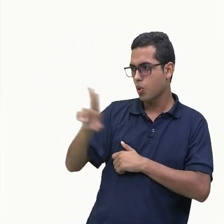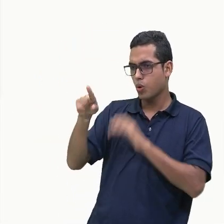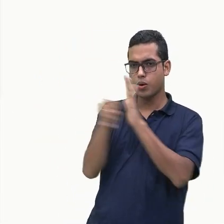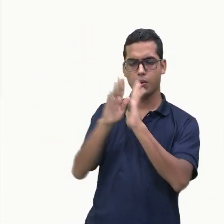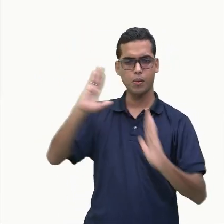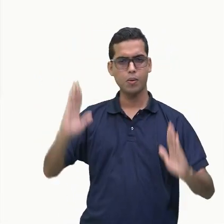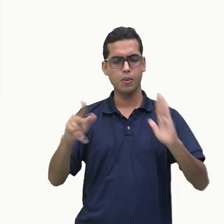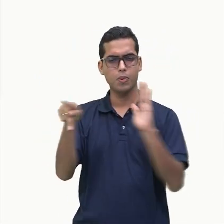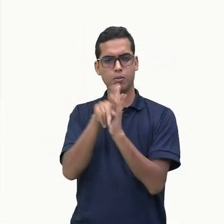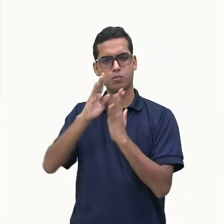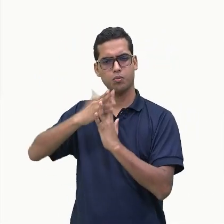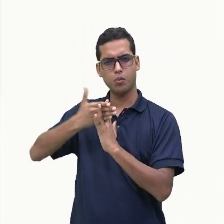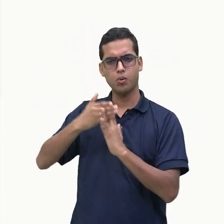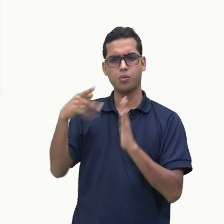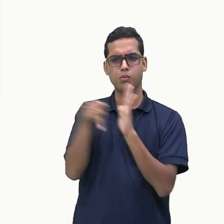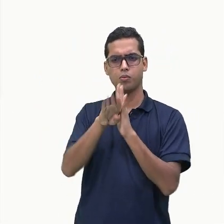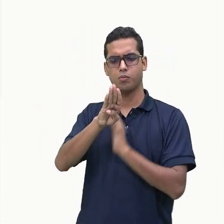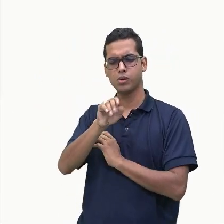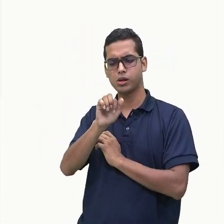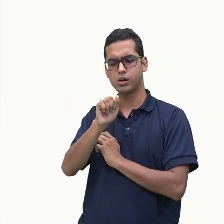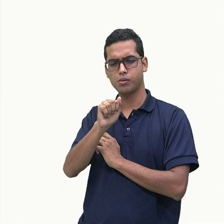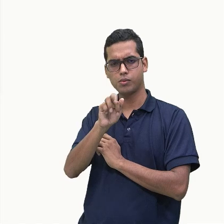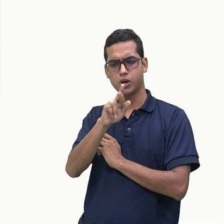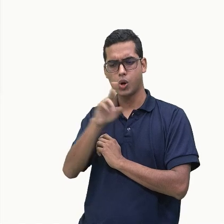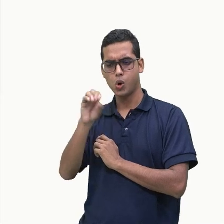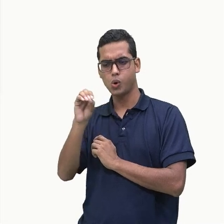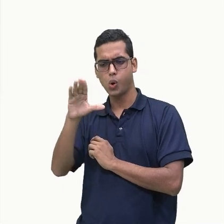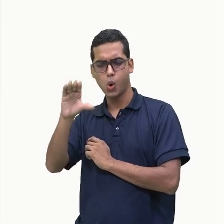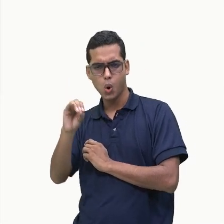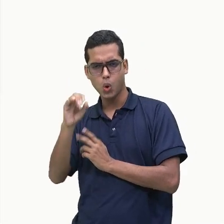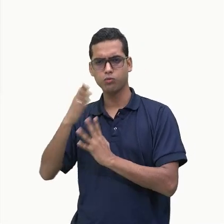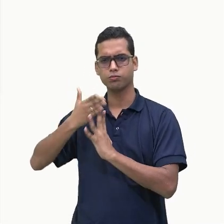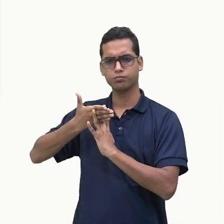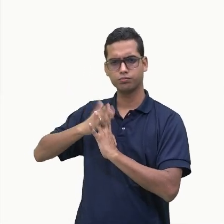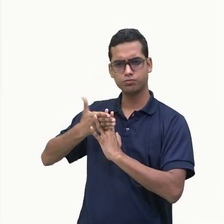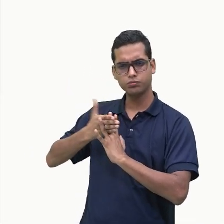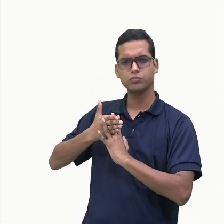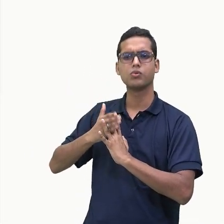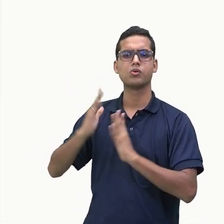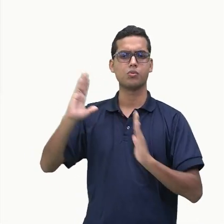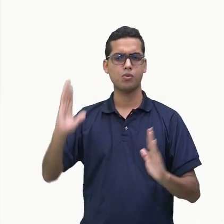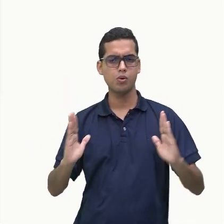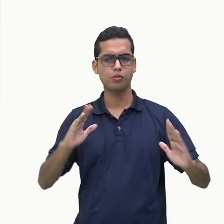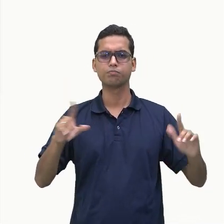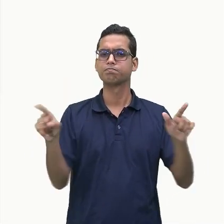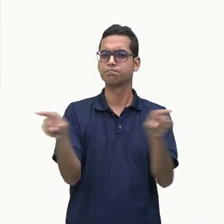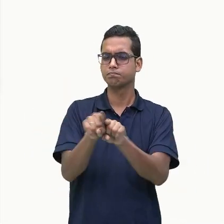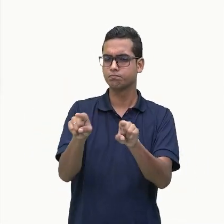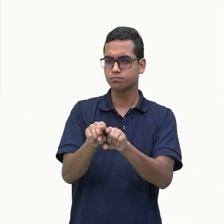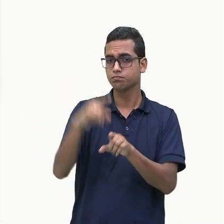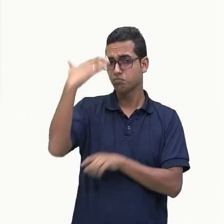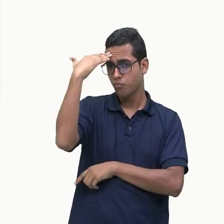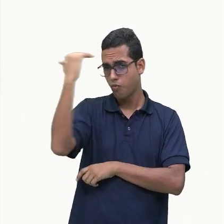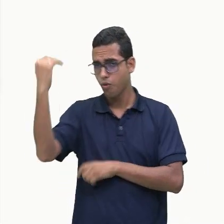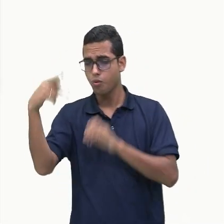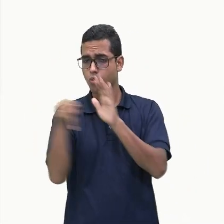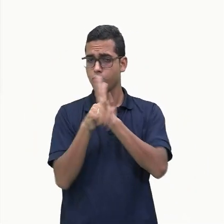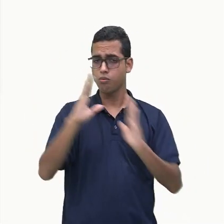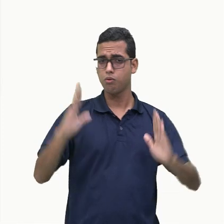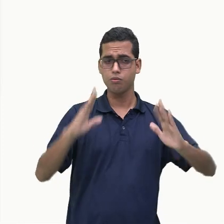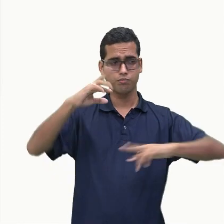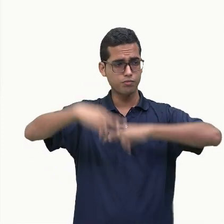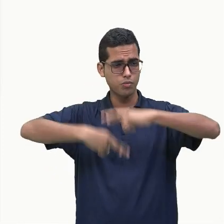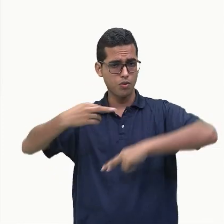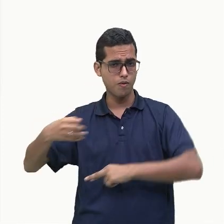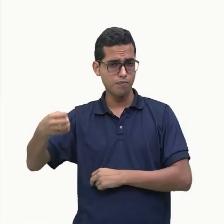das obras que foi desenvolvida e que ela ganhou muita força, como nós falamos, lá no Renascimento. Mas